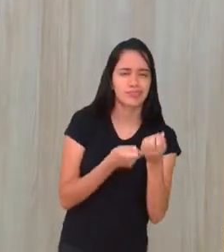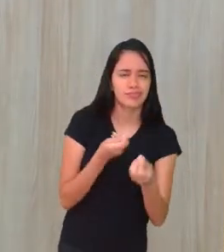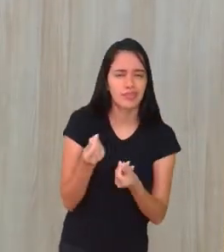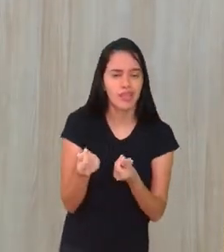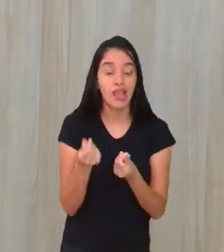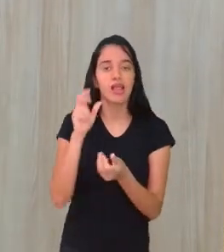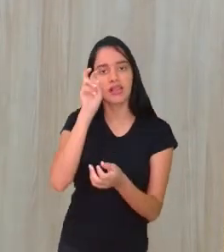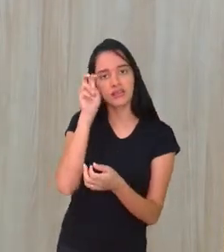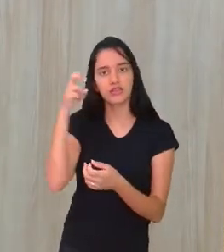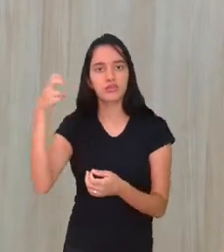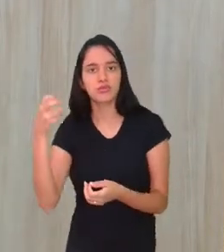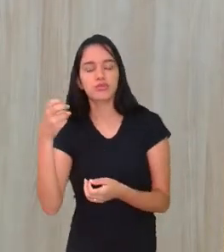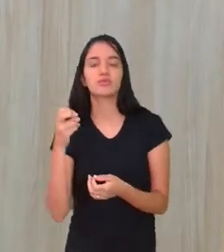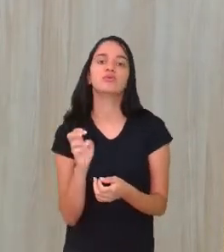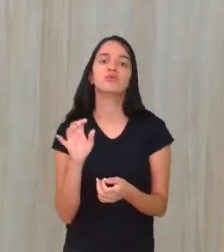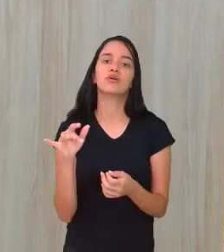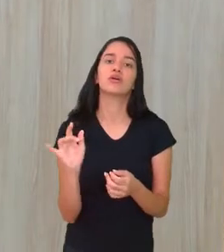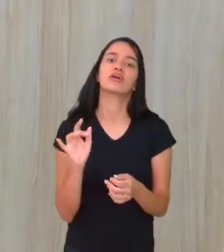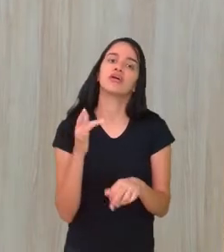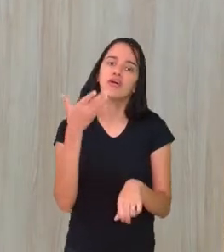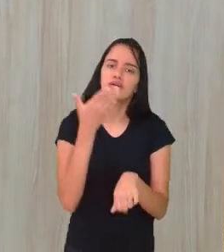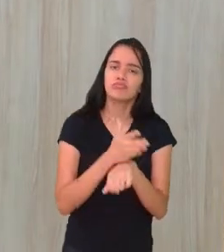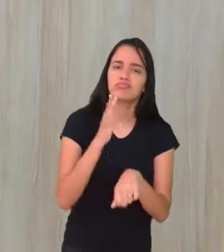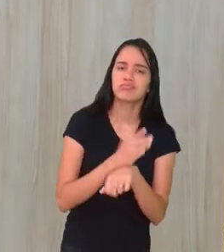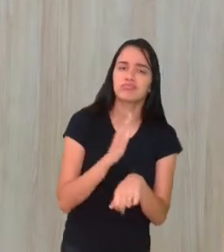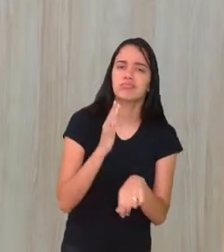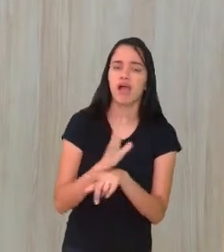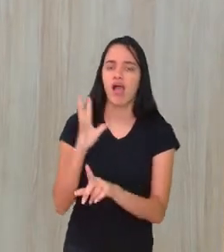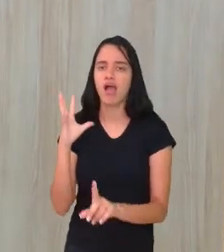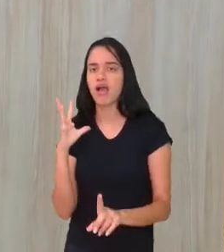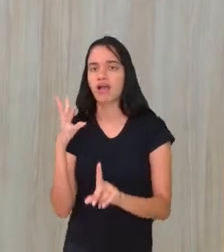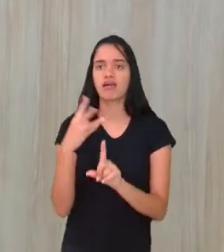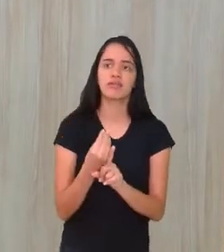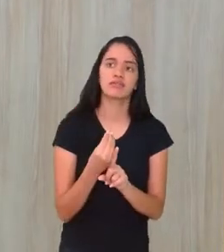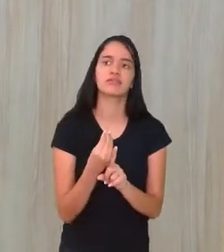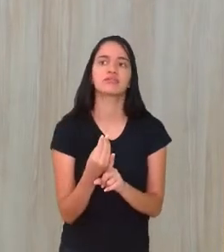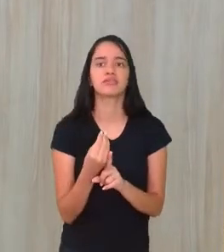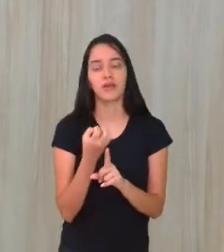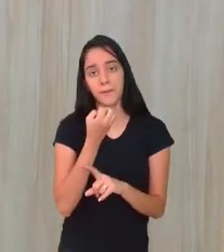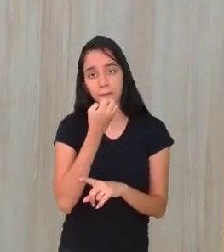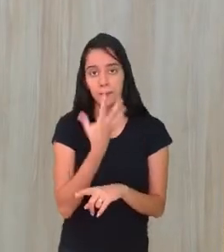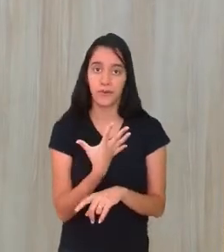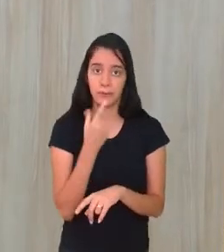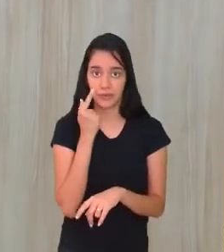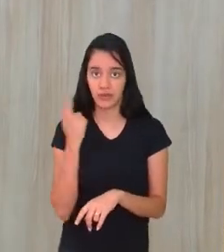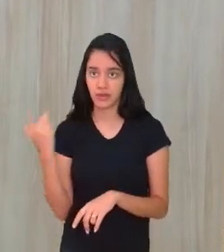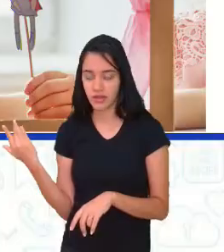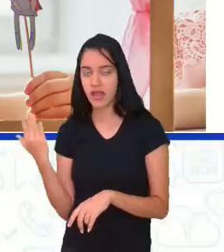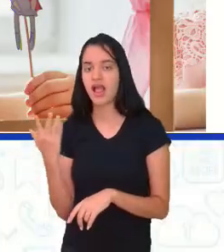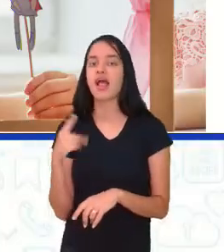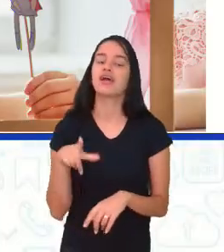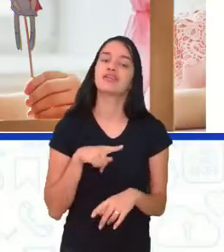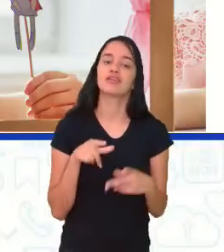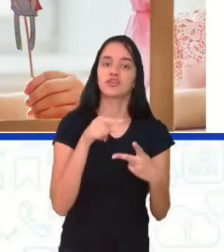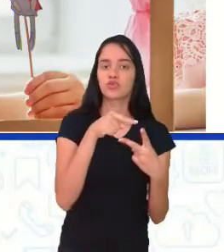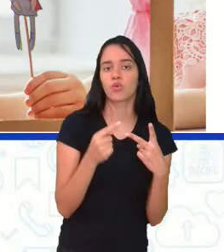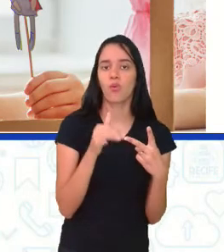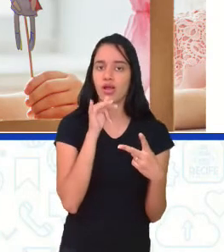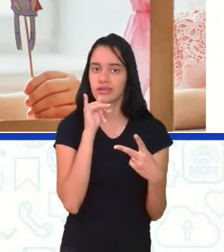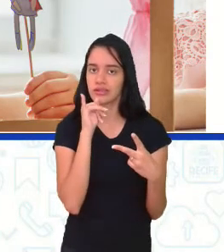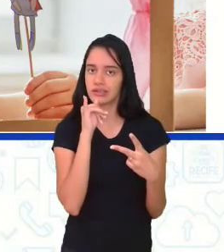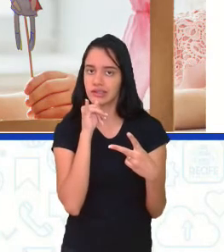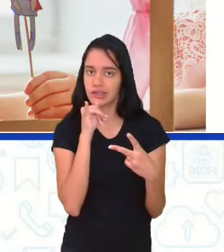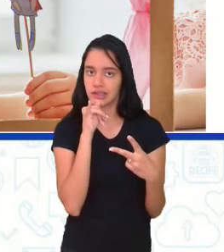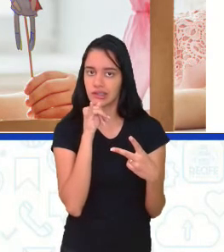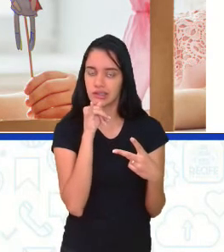dessa cultura, né, que exercitam essa arte. Bom, aqui a gente tem 2 exemplos de